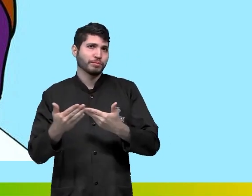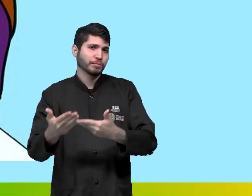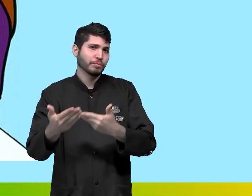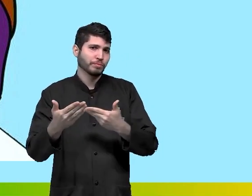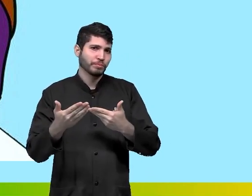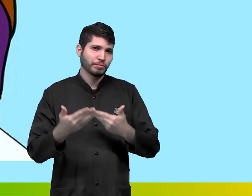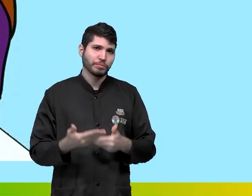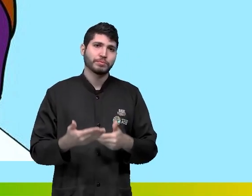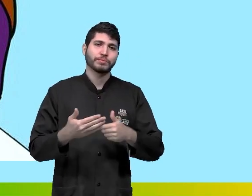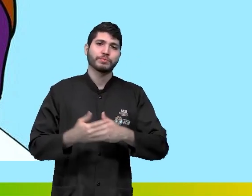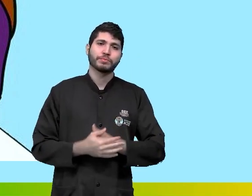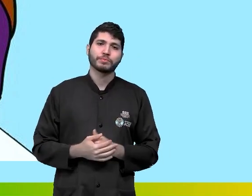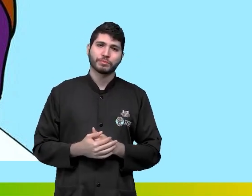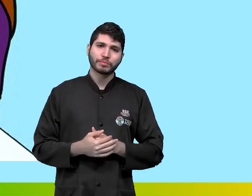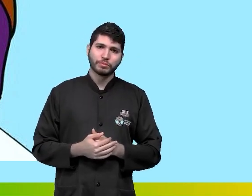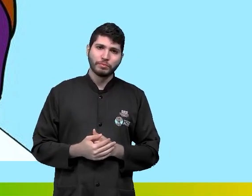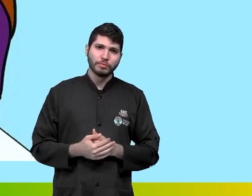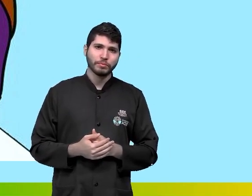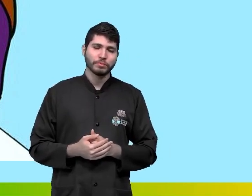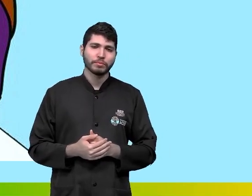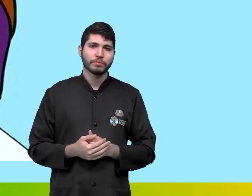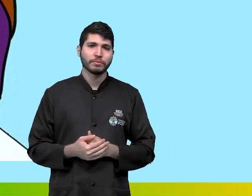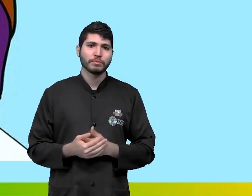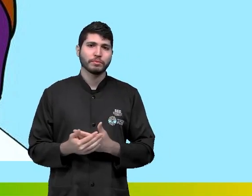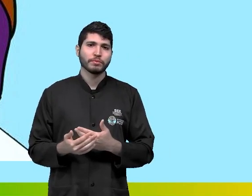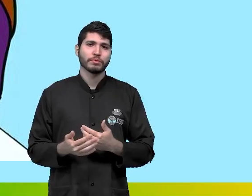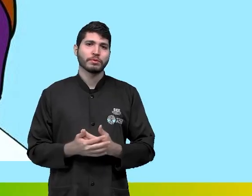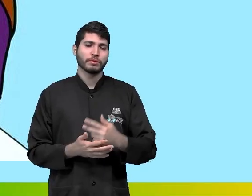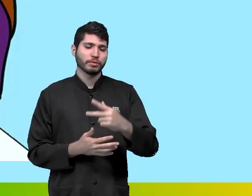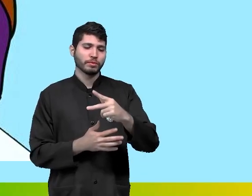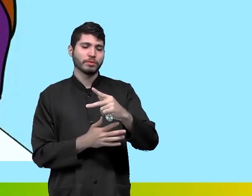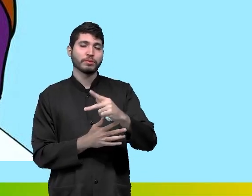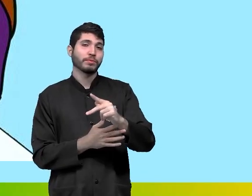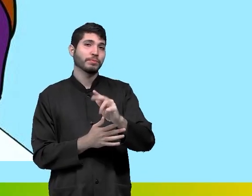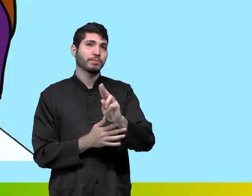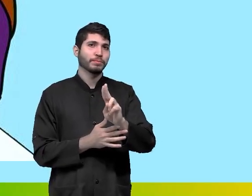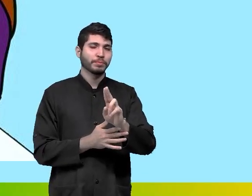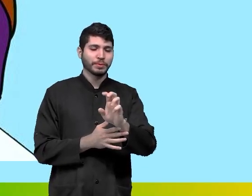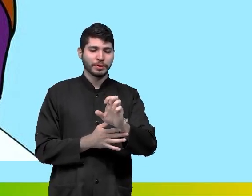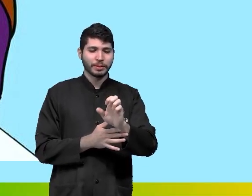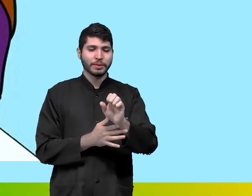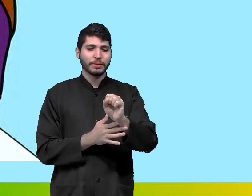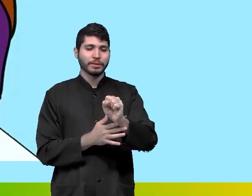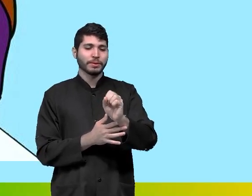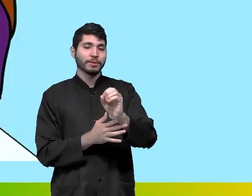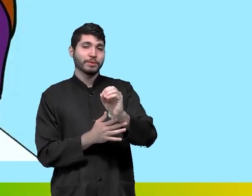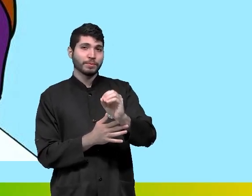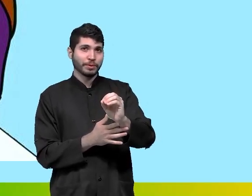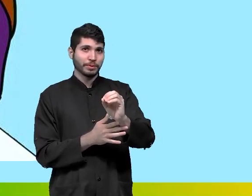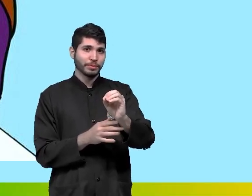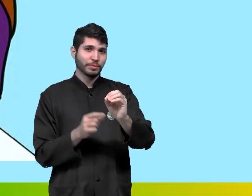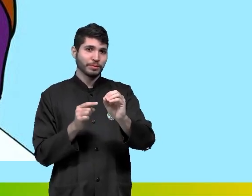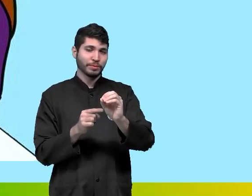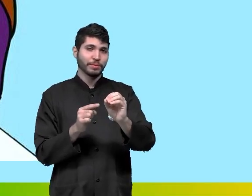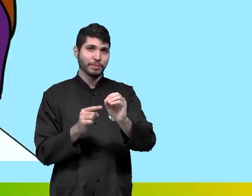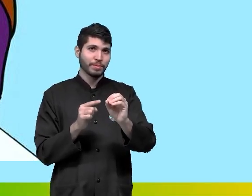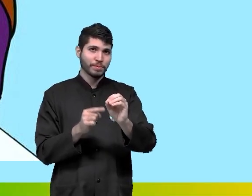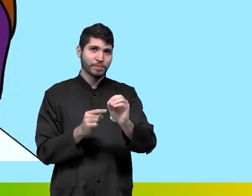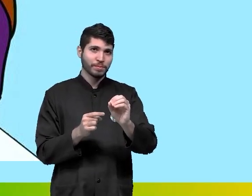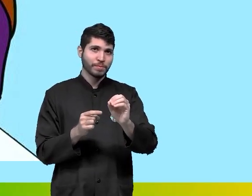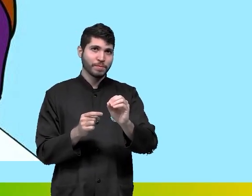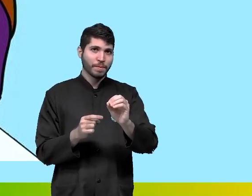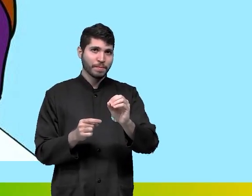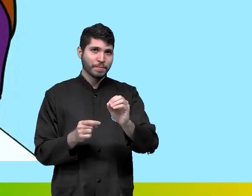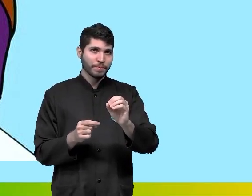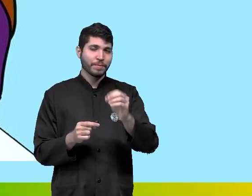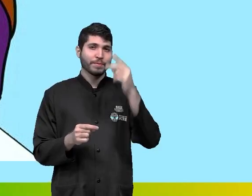Né? O verbo poder, que no espanhol a gente fala eu posso, tu podes, ele pode, nós podemos. Aí quando eu não quero ir a algum lugar, eu